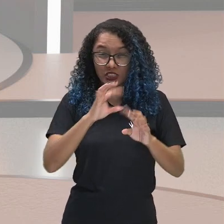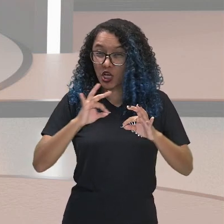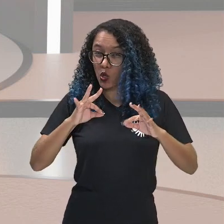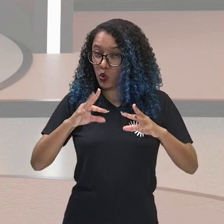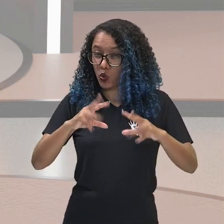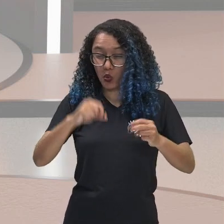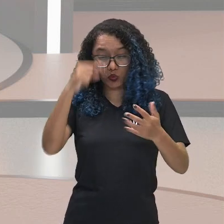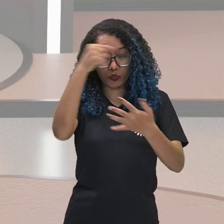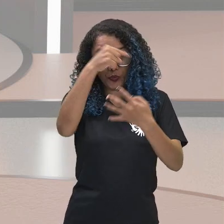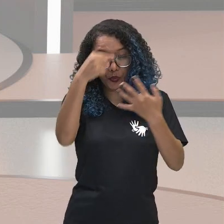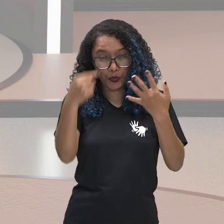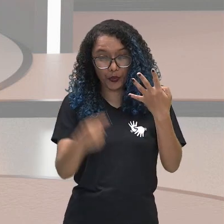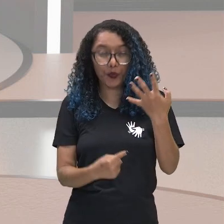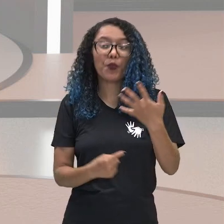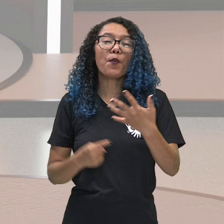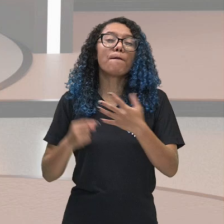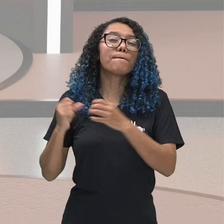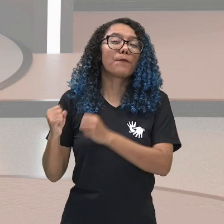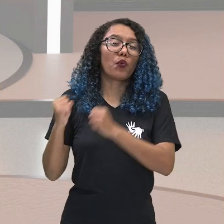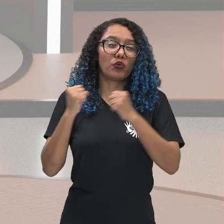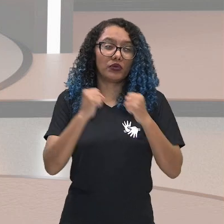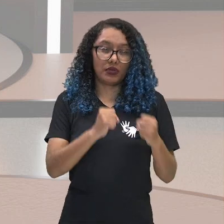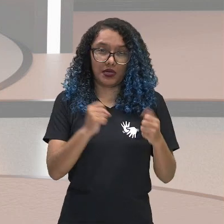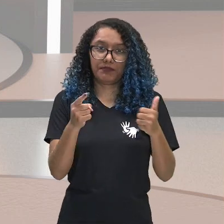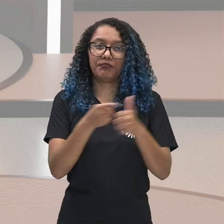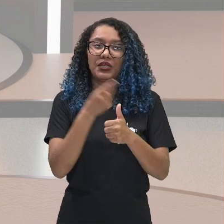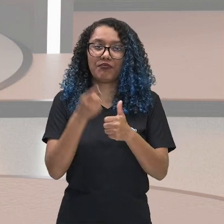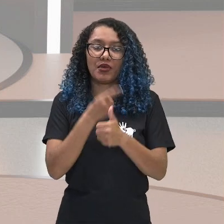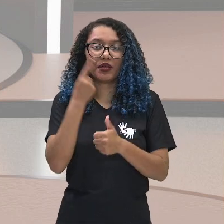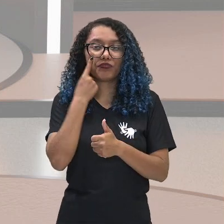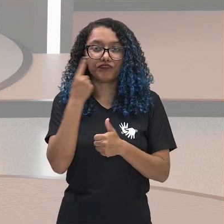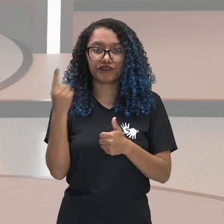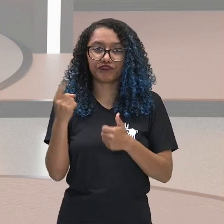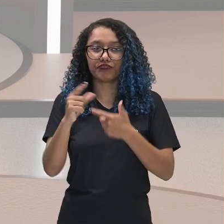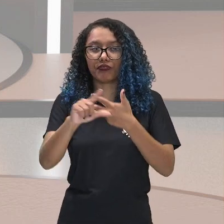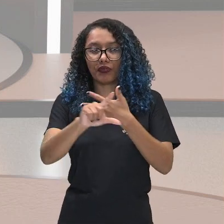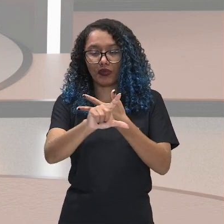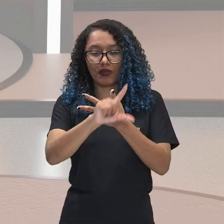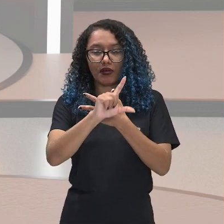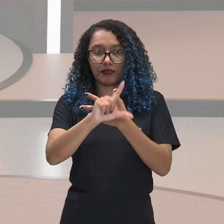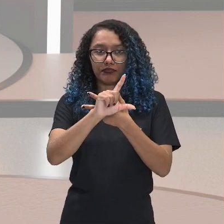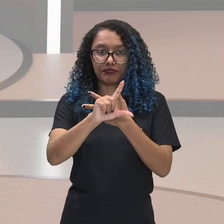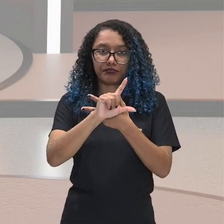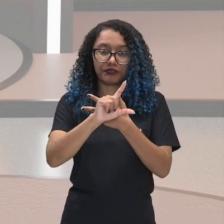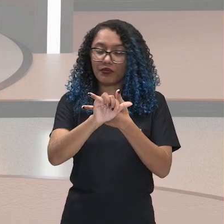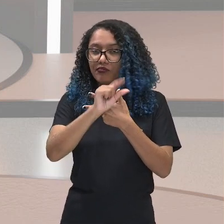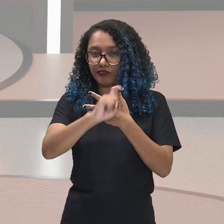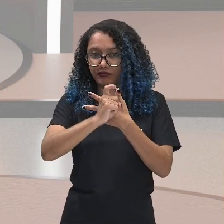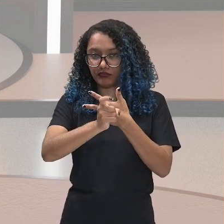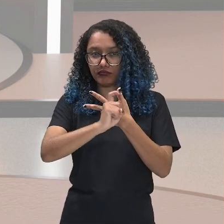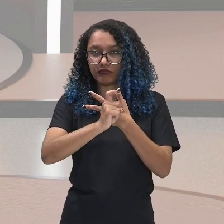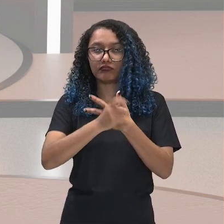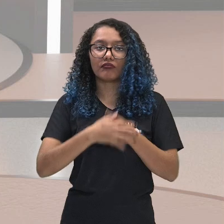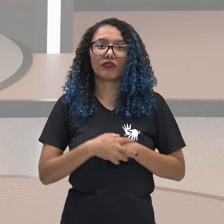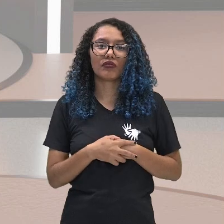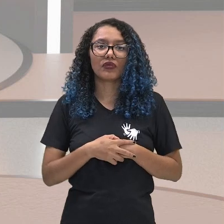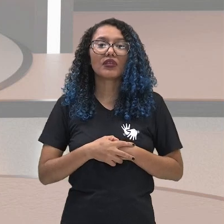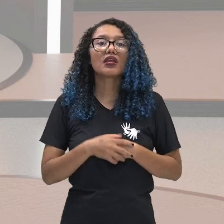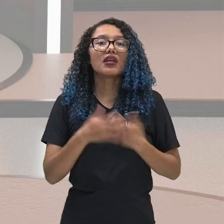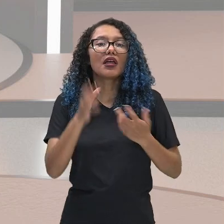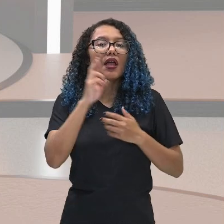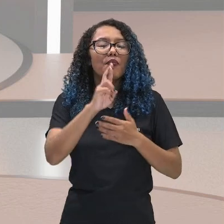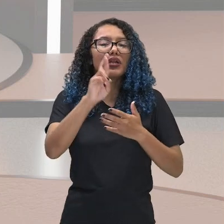então, aí o primeiro, que é, então, o poder executivo. Ele é exercido pelo imperador e seus ministros de